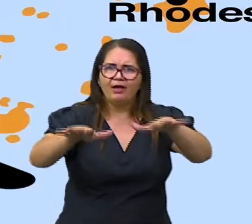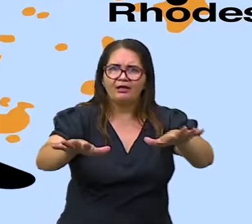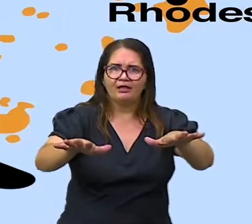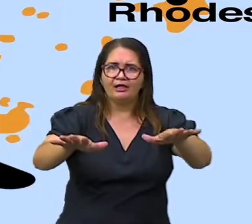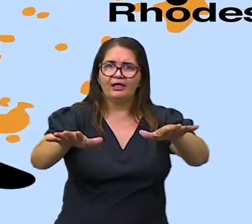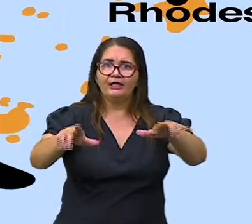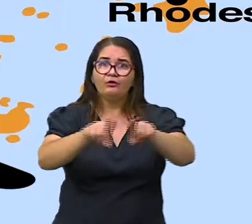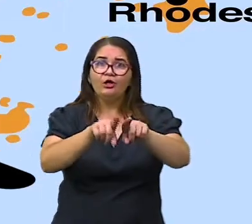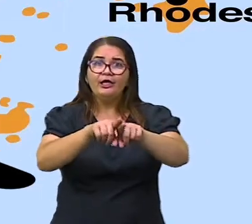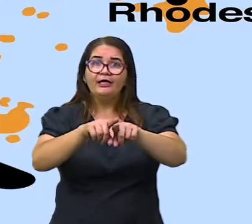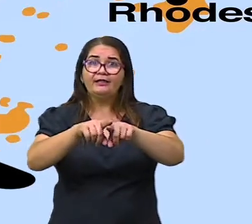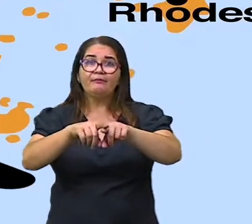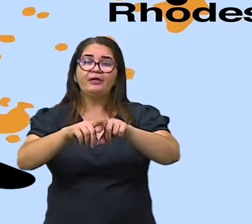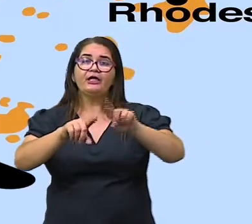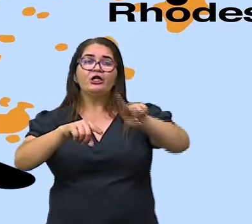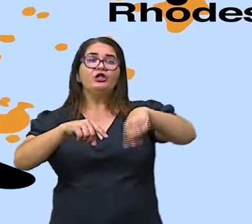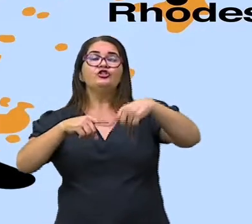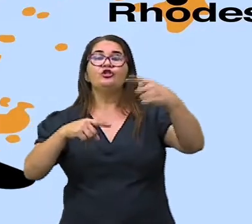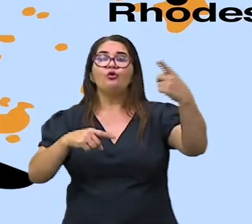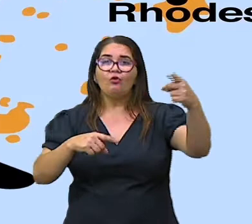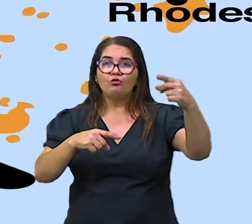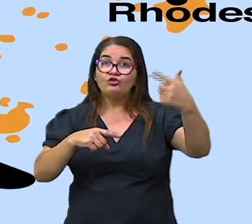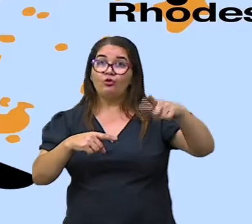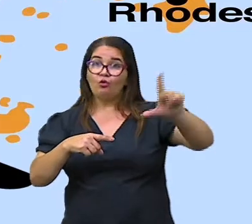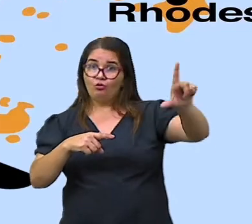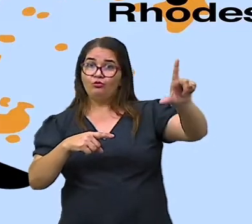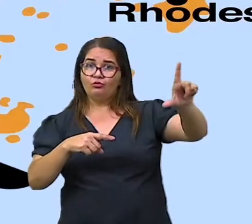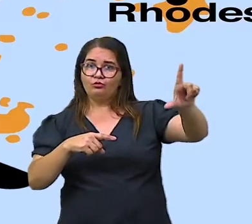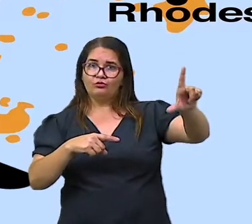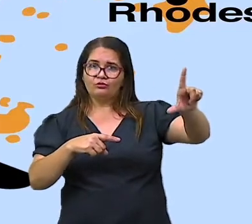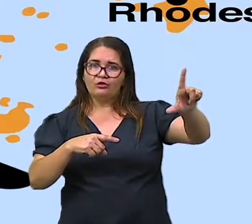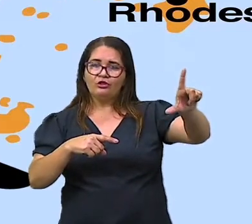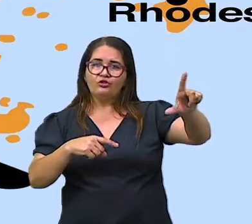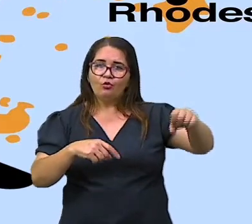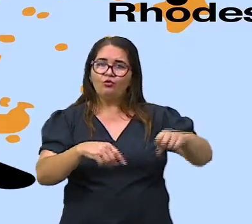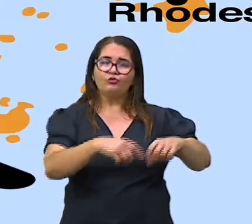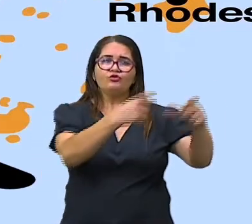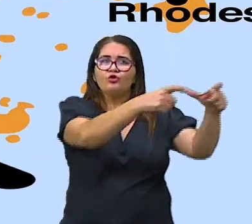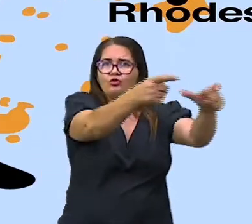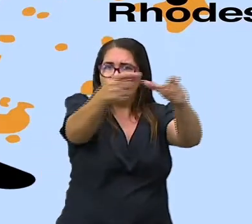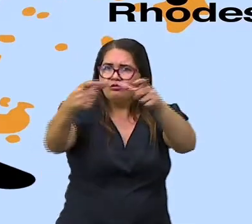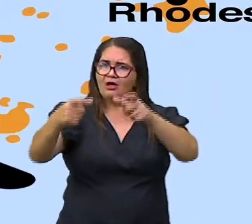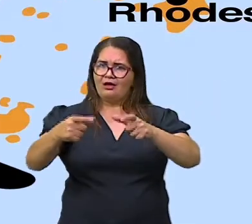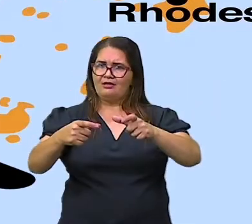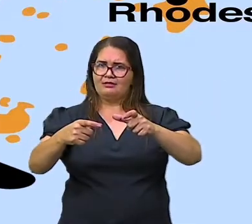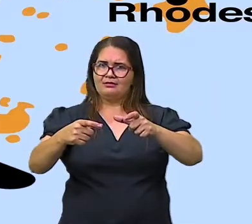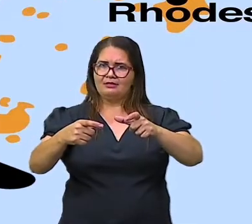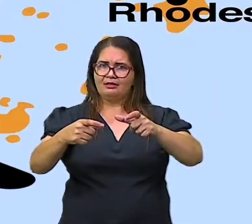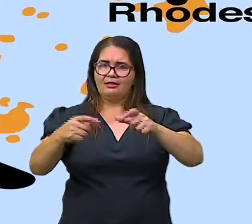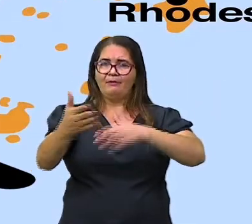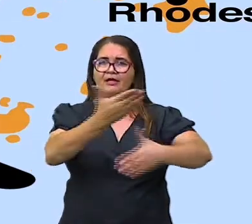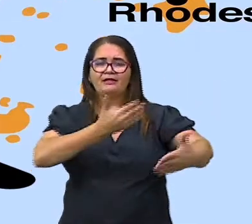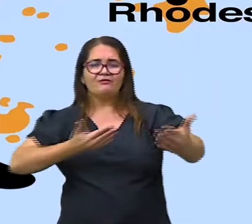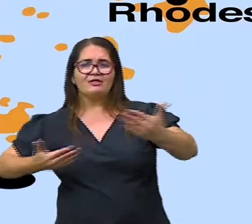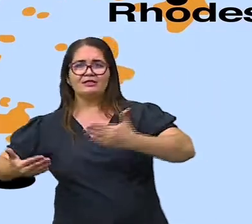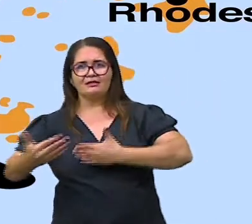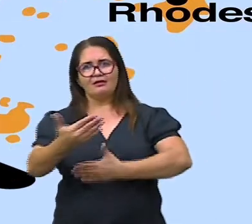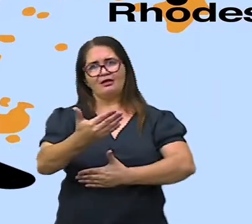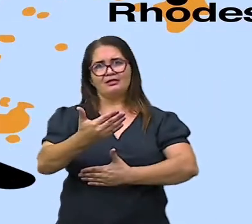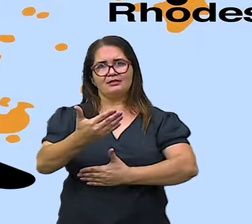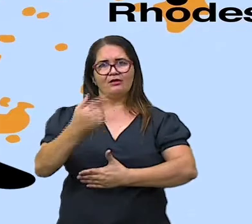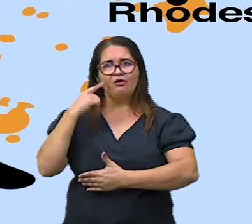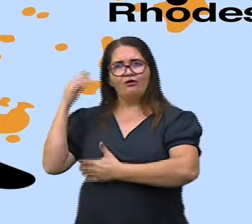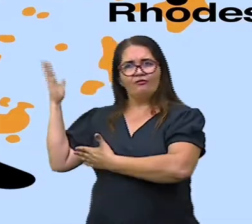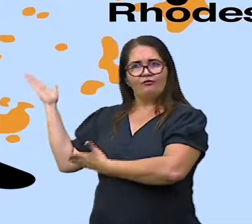uma civilização estabelecida em uma grande ilha do mar Egeu, que é essa região